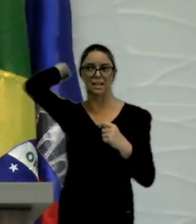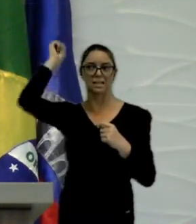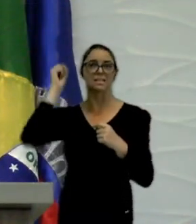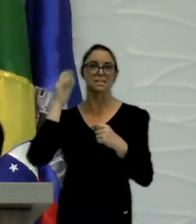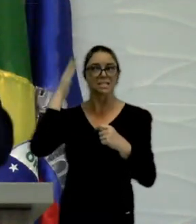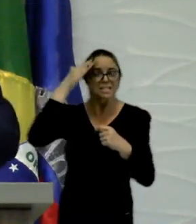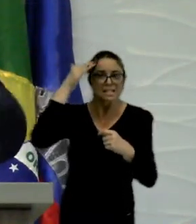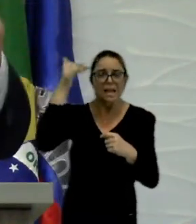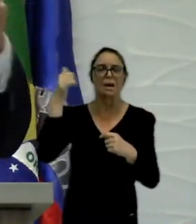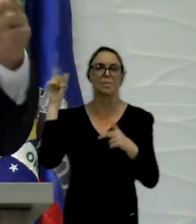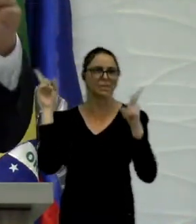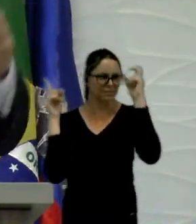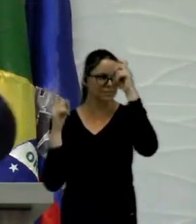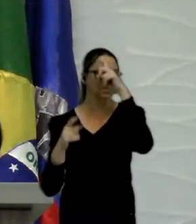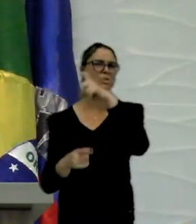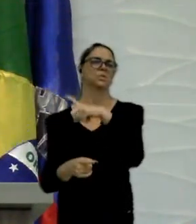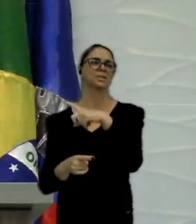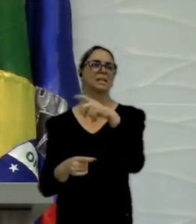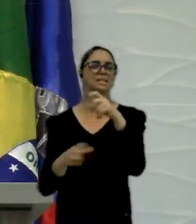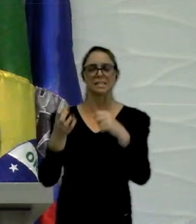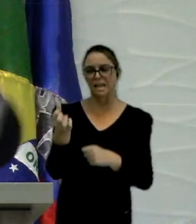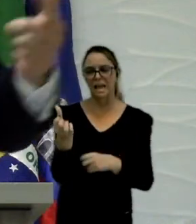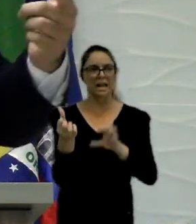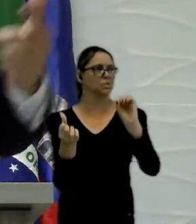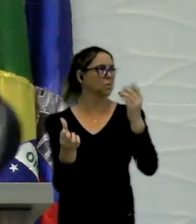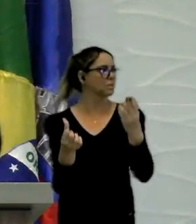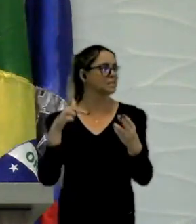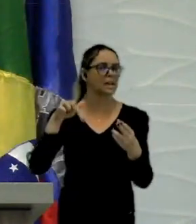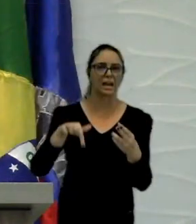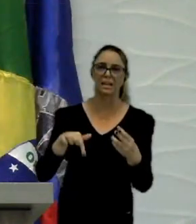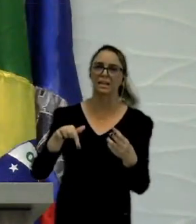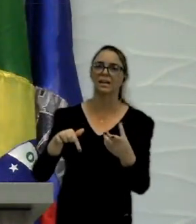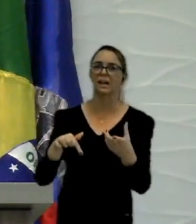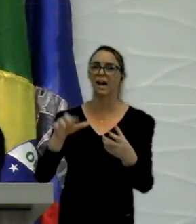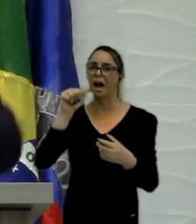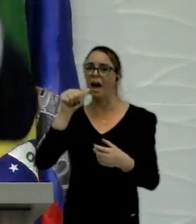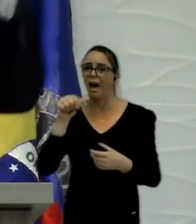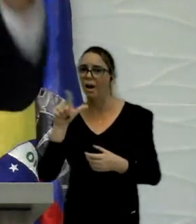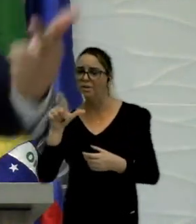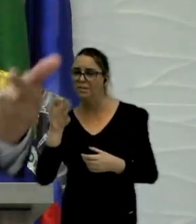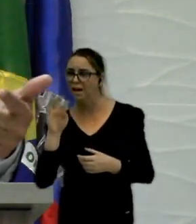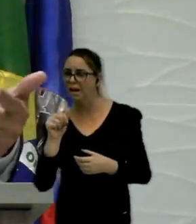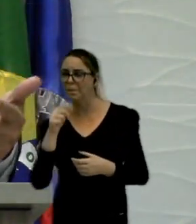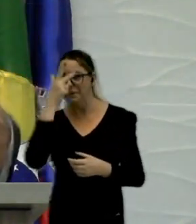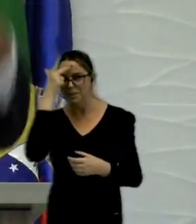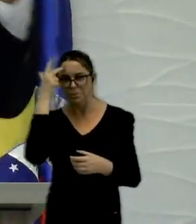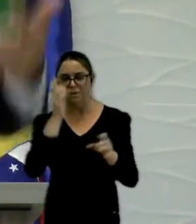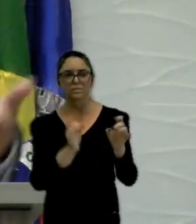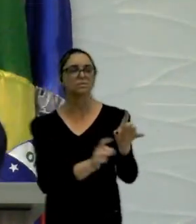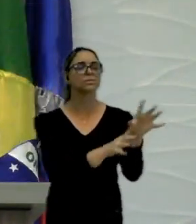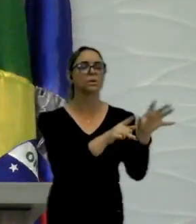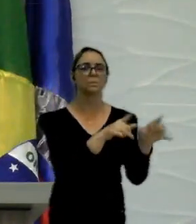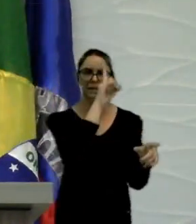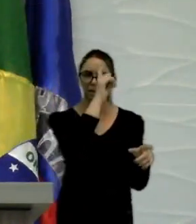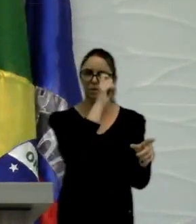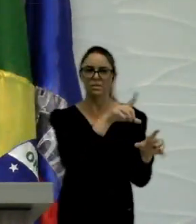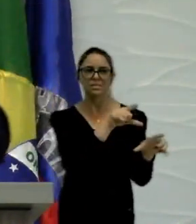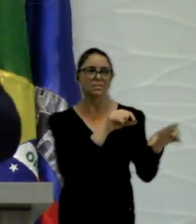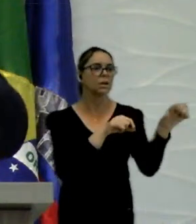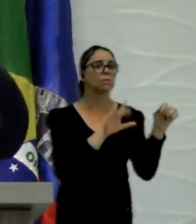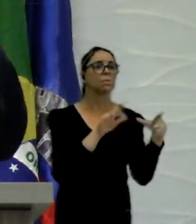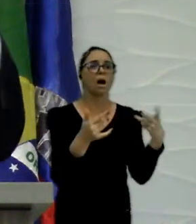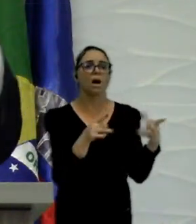que é. Muitas vezes 6, 7 altas em Recife, uma ambulância só cabe 2. E escolher quem deixar para ir buscar depois.